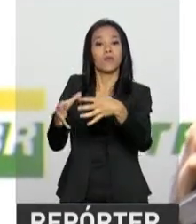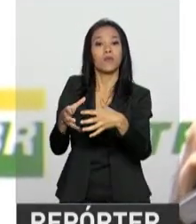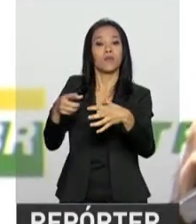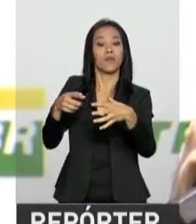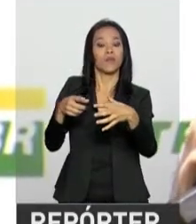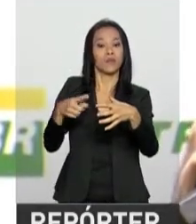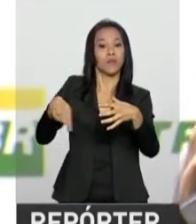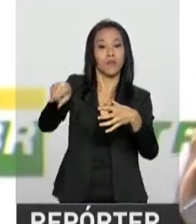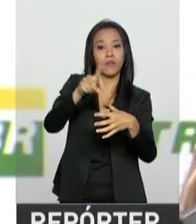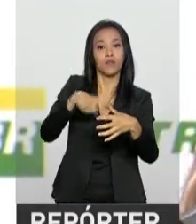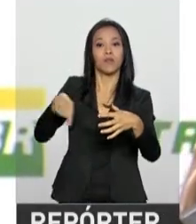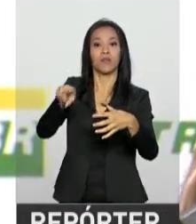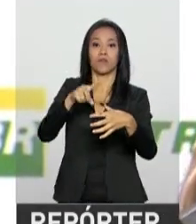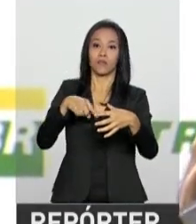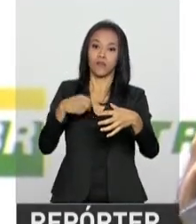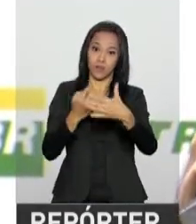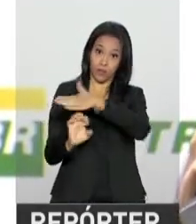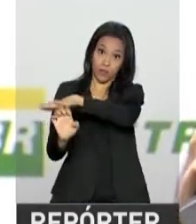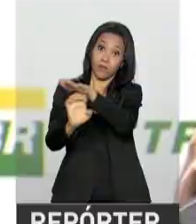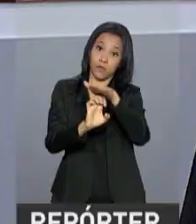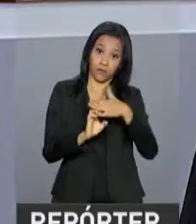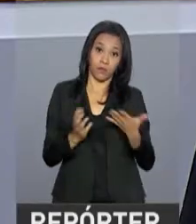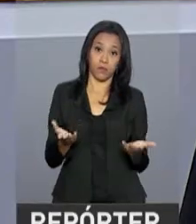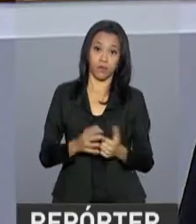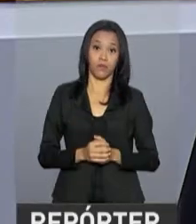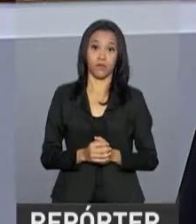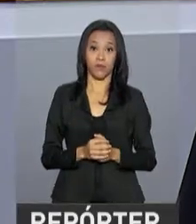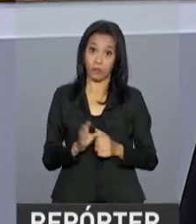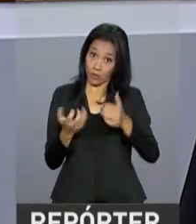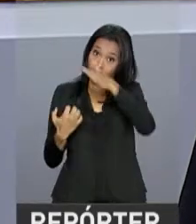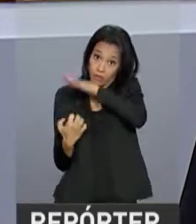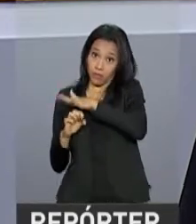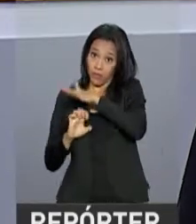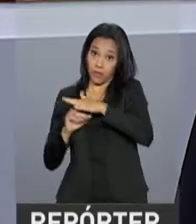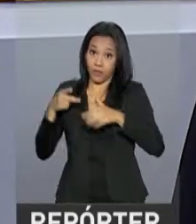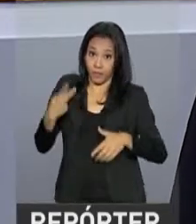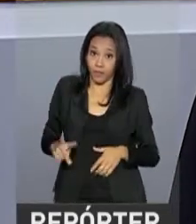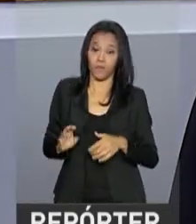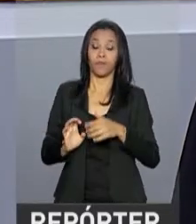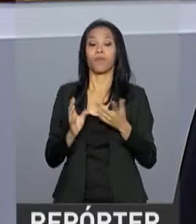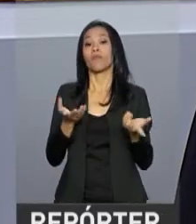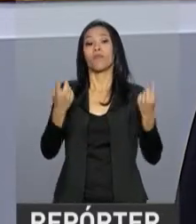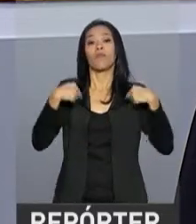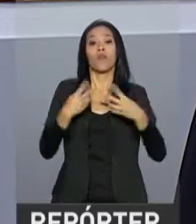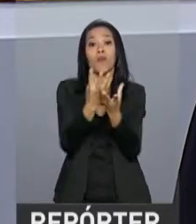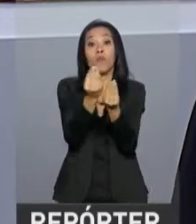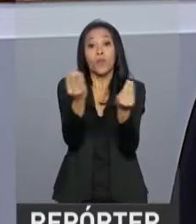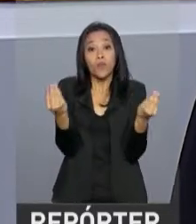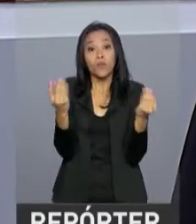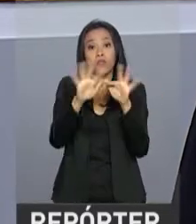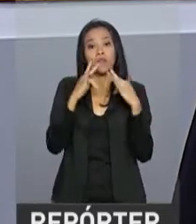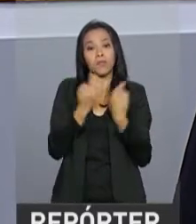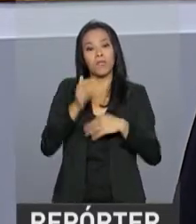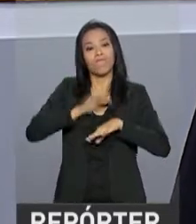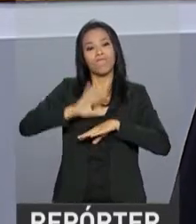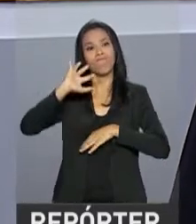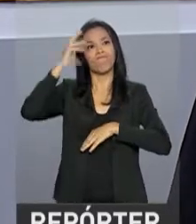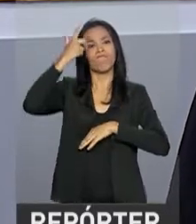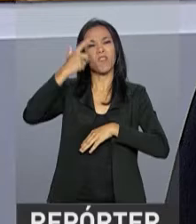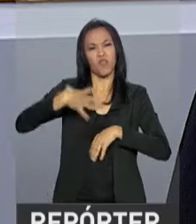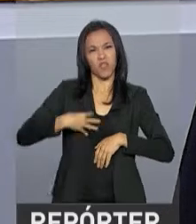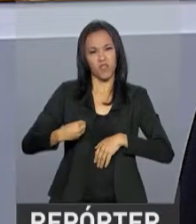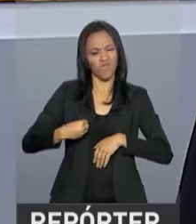a nossa própria empresa muitas famílias têm tomado a decisão de ter um filho mais